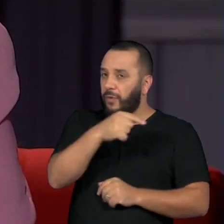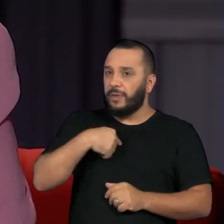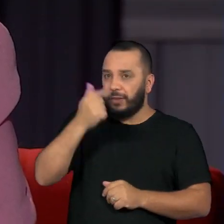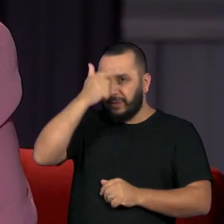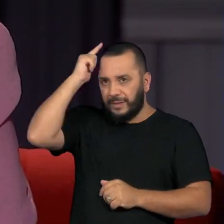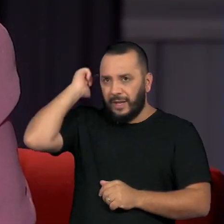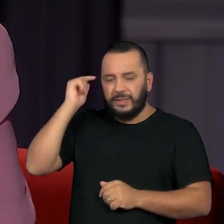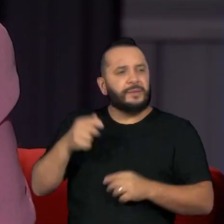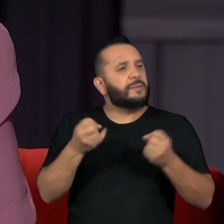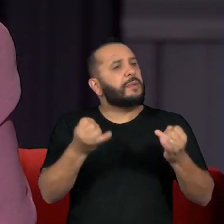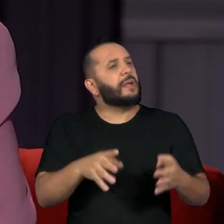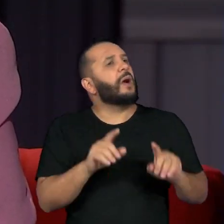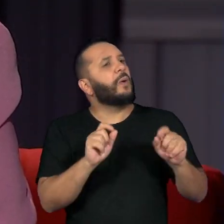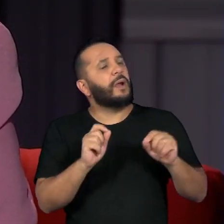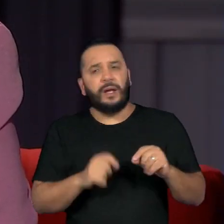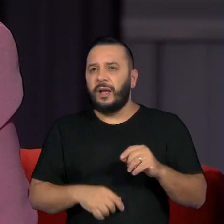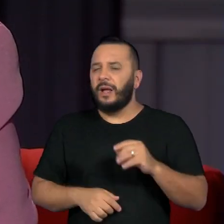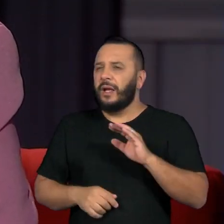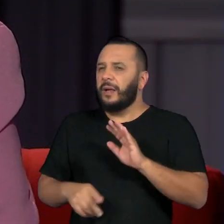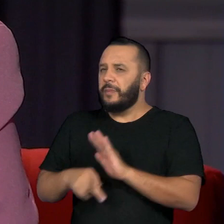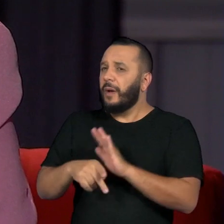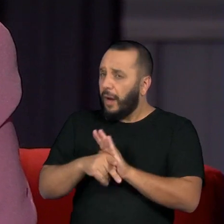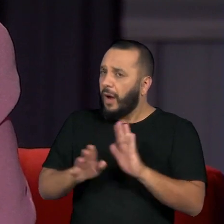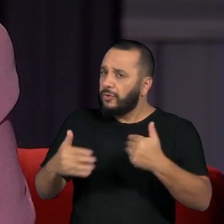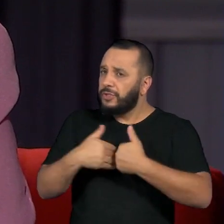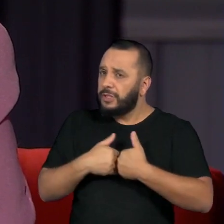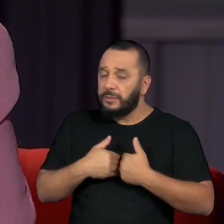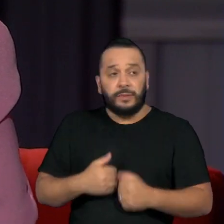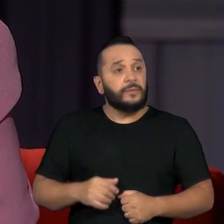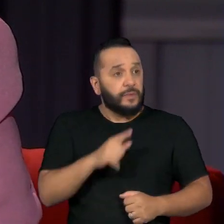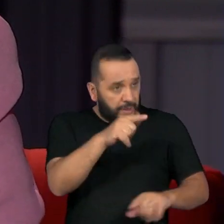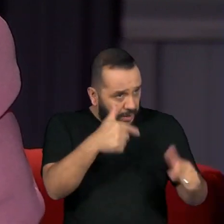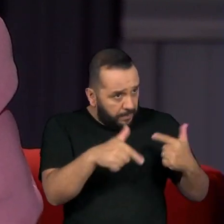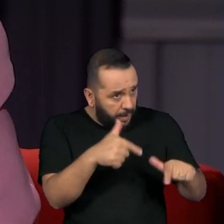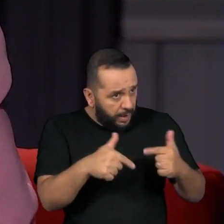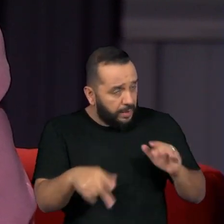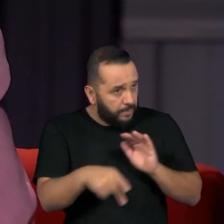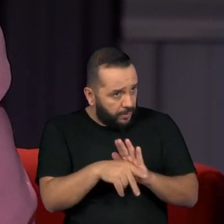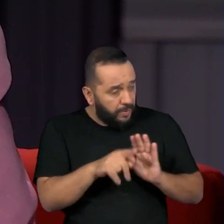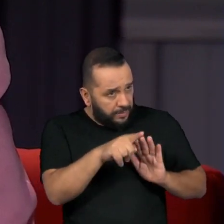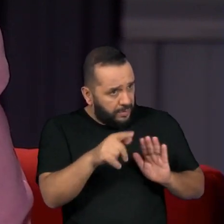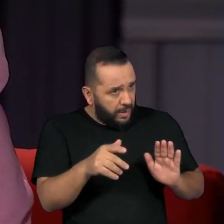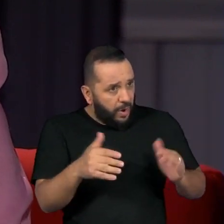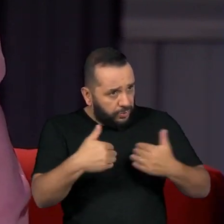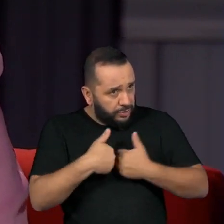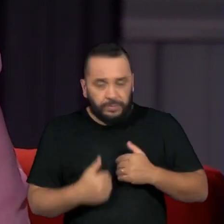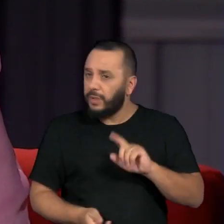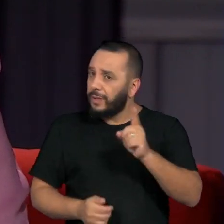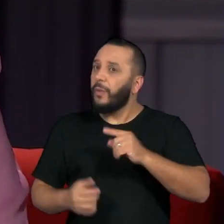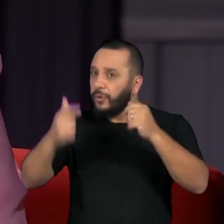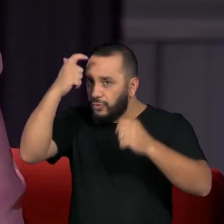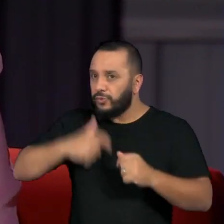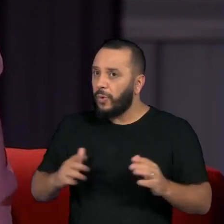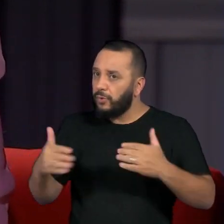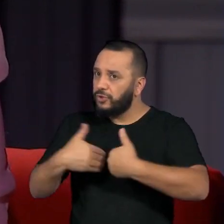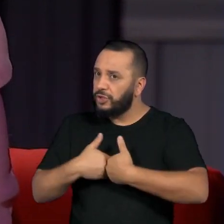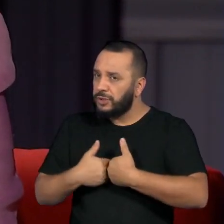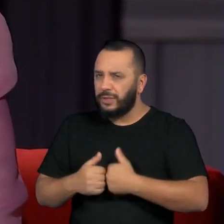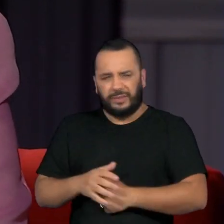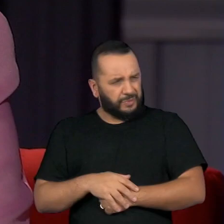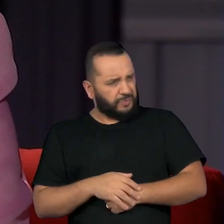sobre o quê? Autismo. Você trabalha com autistas? Eu falei, não, eu sou autista. O cara ficou, mas você nem... Mas você